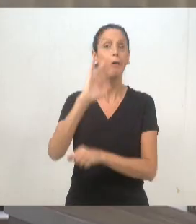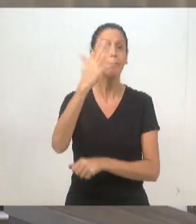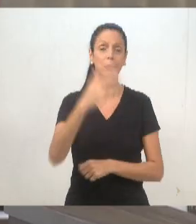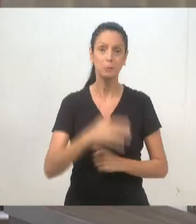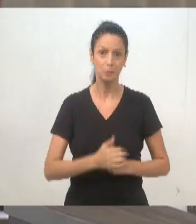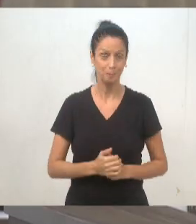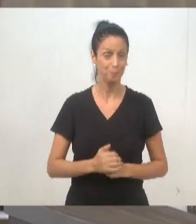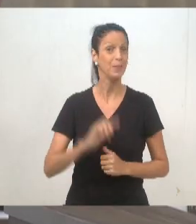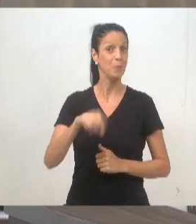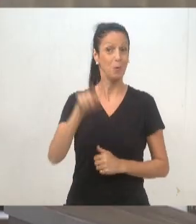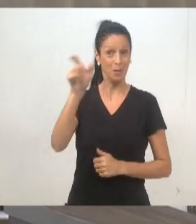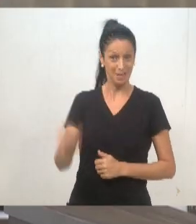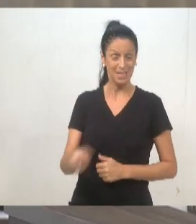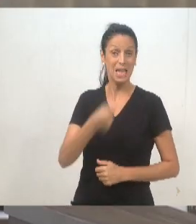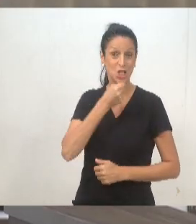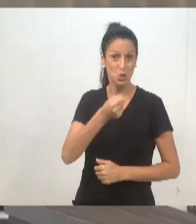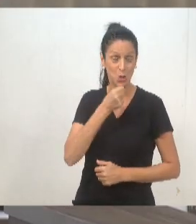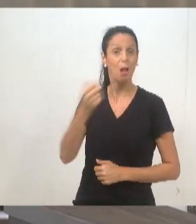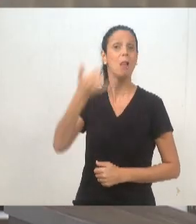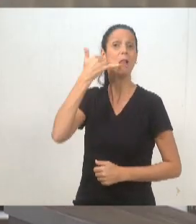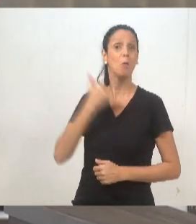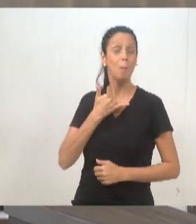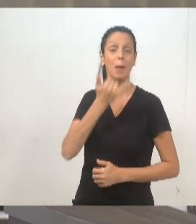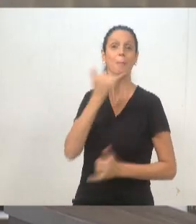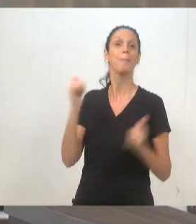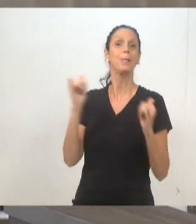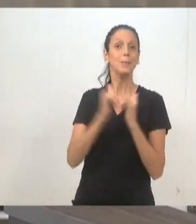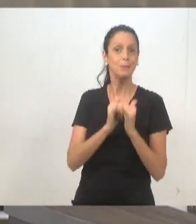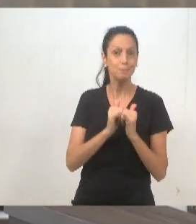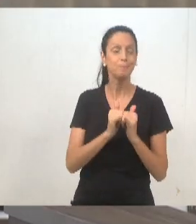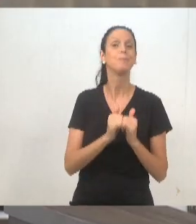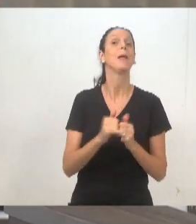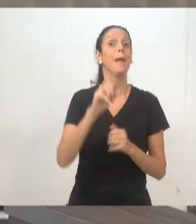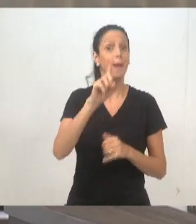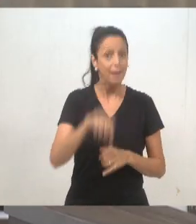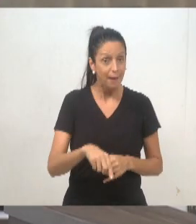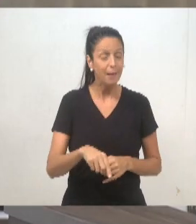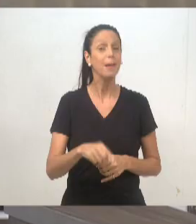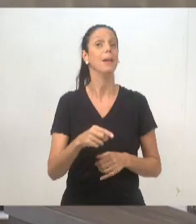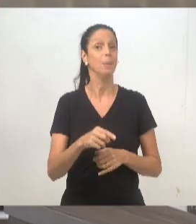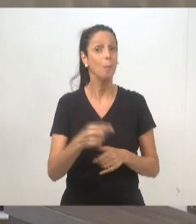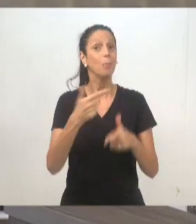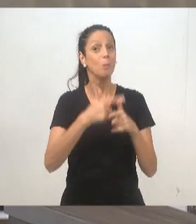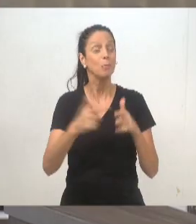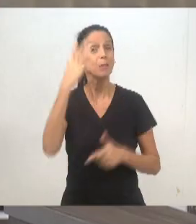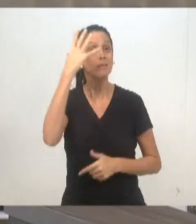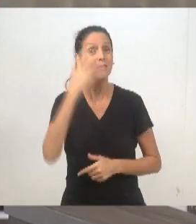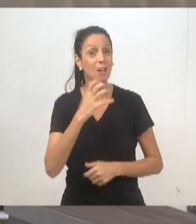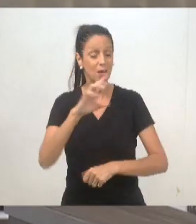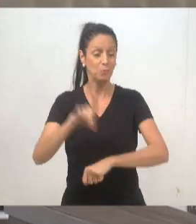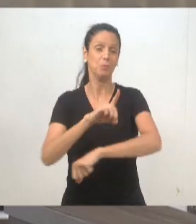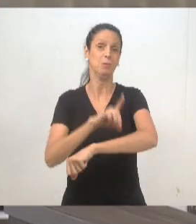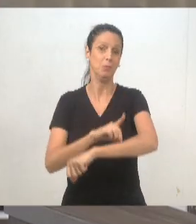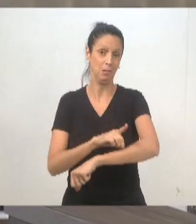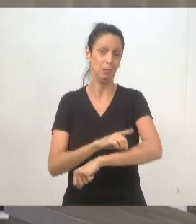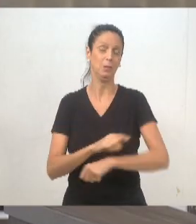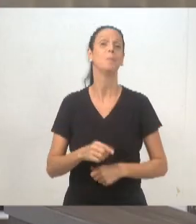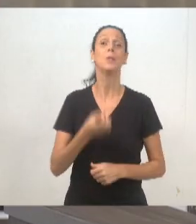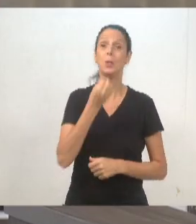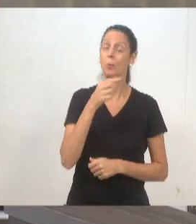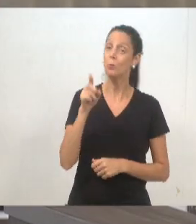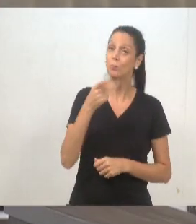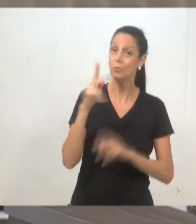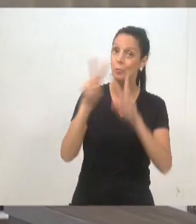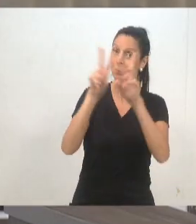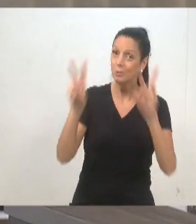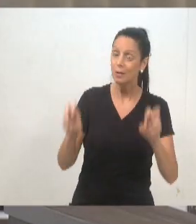ligou pedindo desculpas pela situação que teve. Então, esse assunto é realmente sério. E legal que você tocou numa demanda aqui, que em relação aos agentes comunitários de saúde,